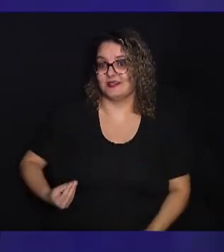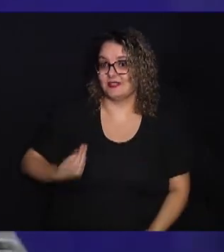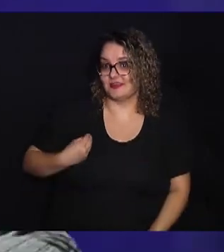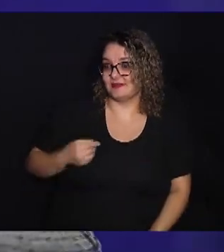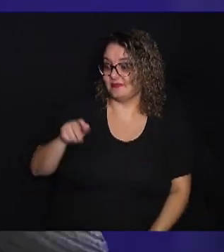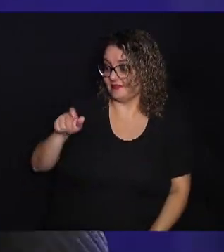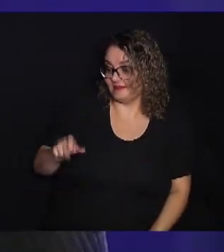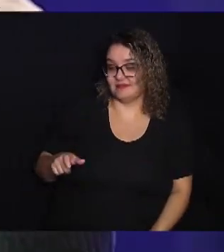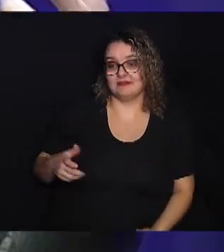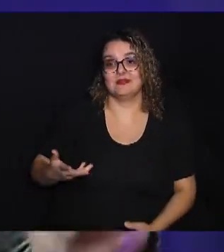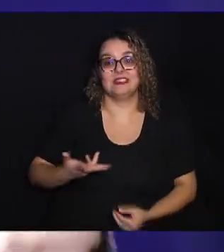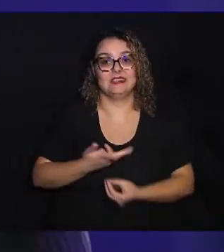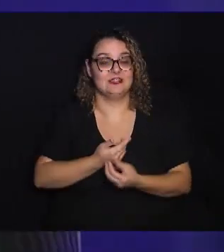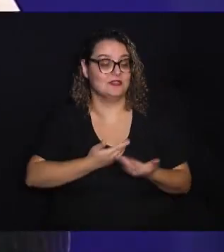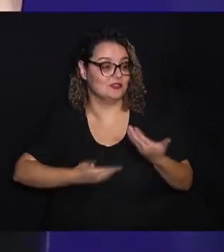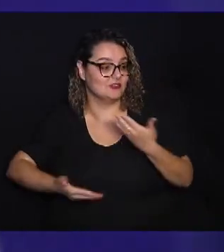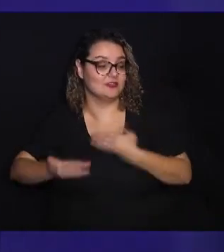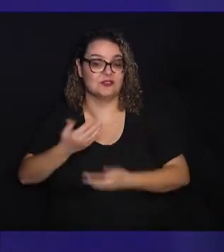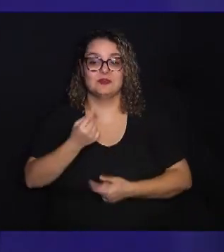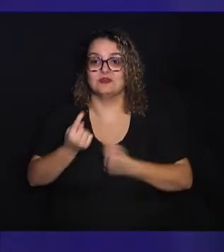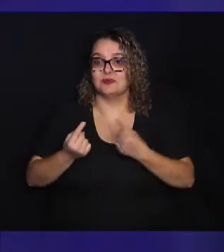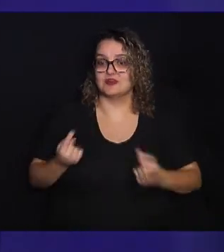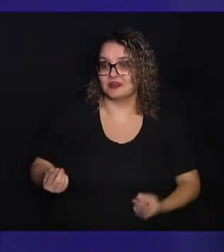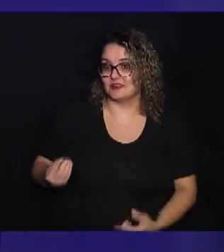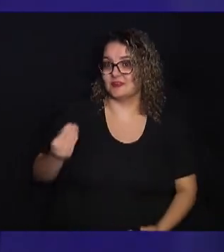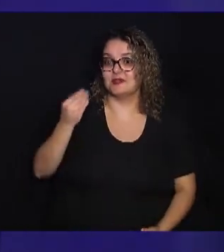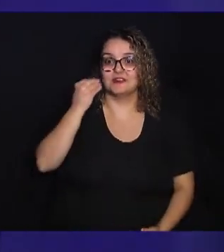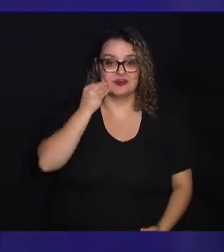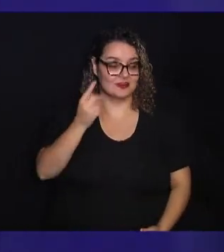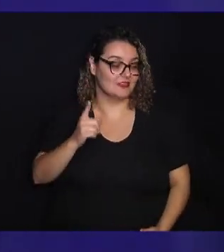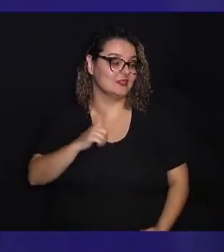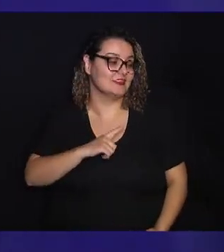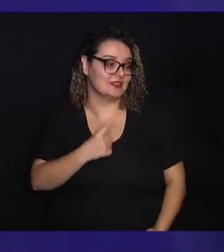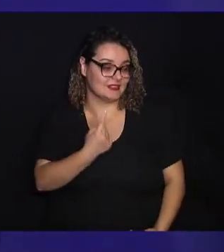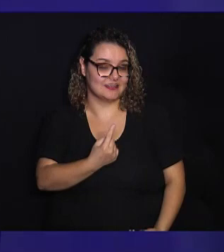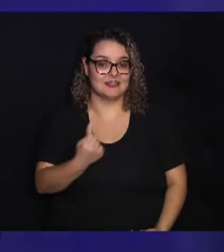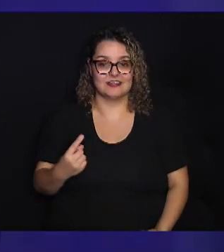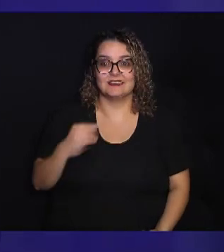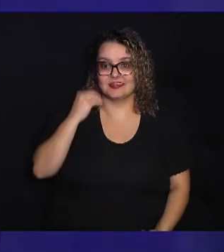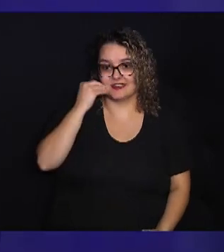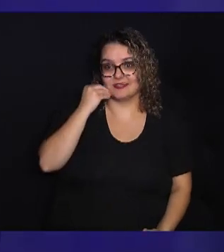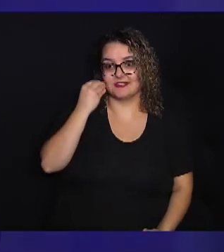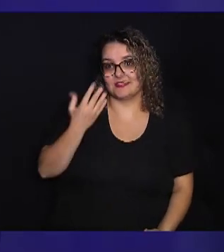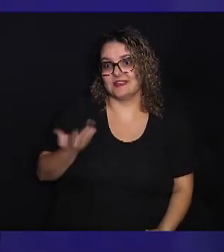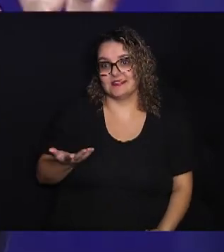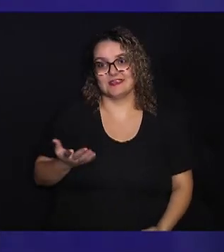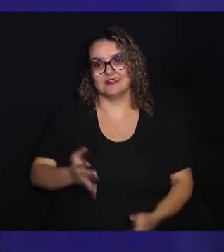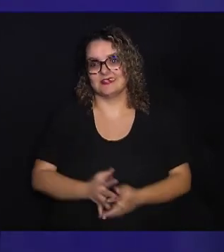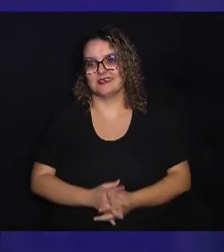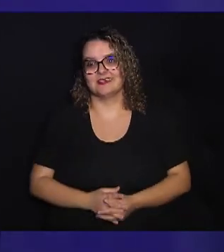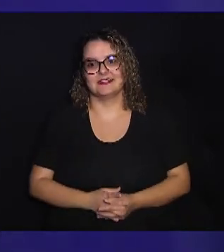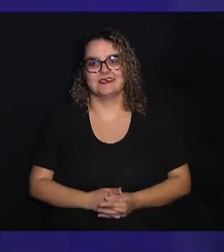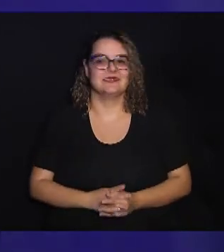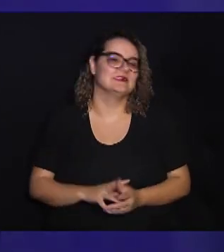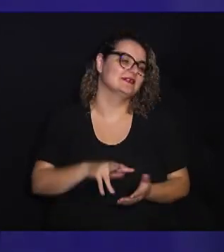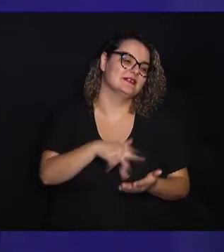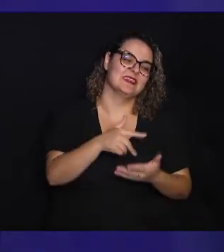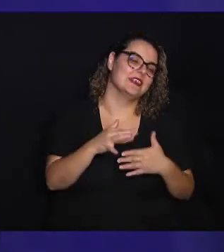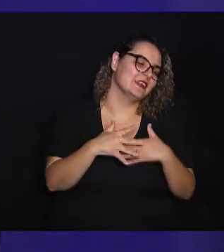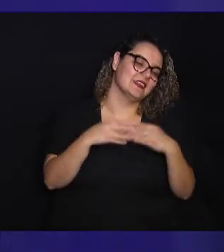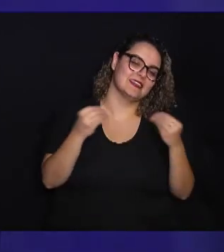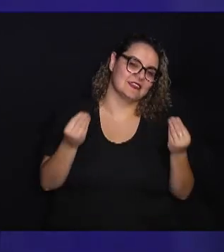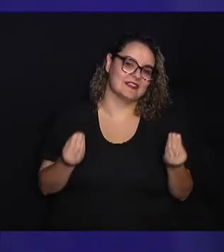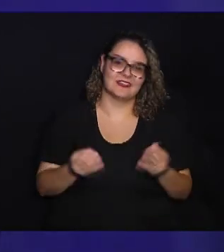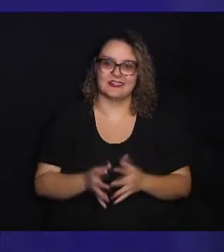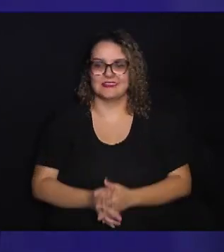interage com aquilo que cada um tem, com a história de vida de cada um, né. Então, a dança é muito curativa, né, acho que